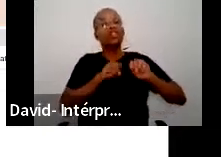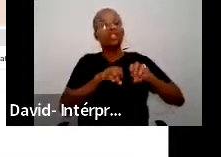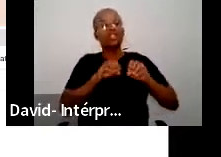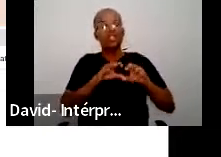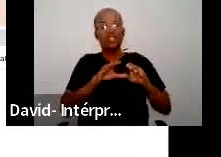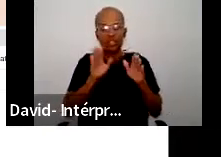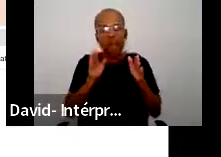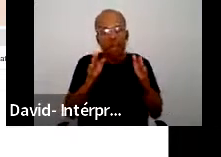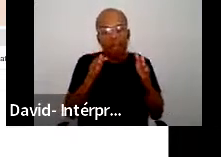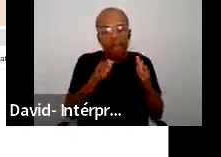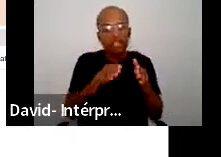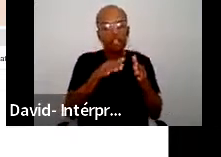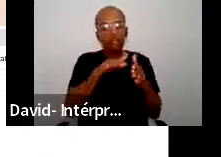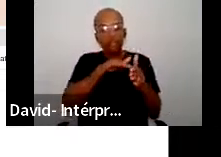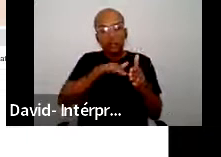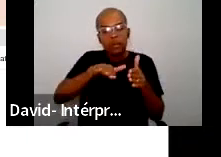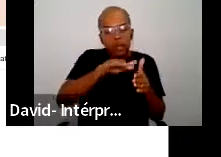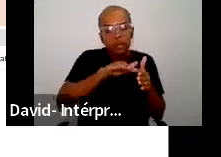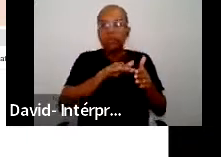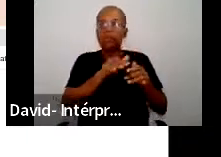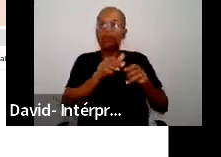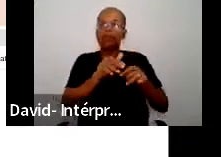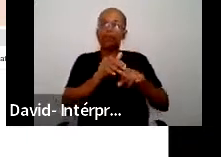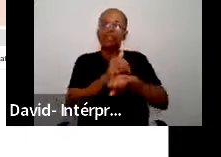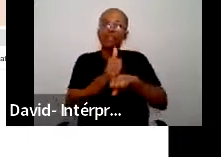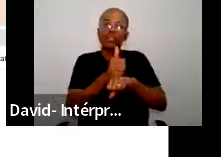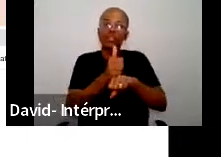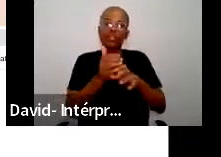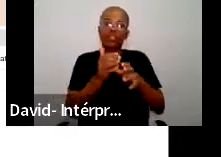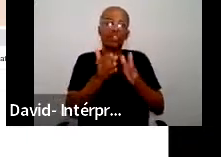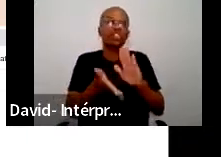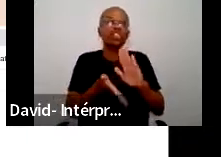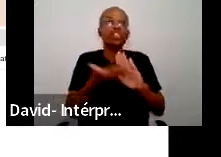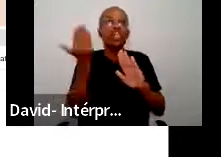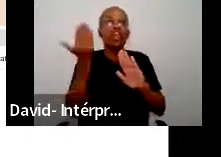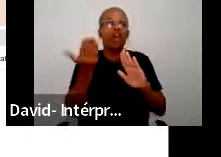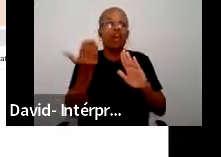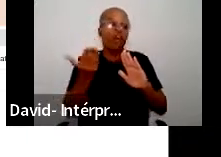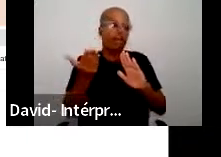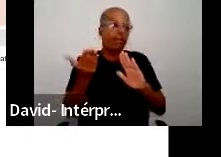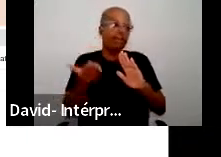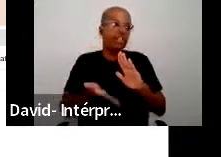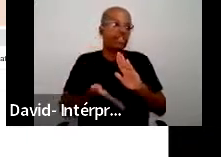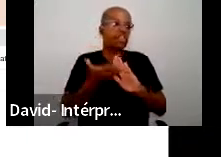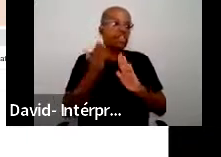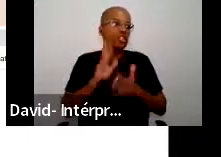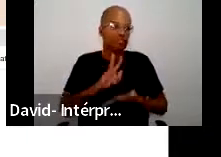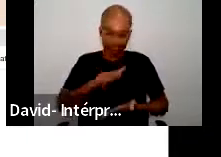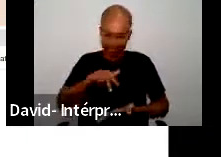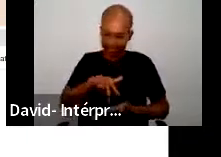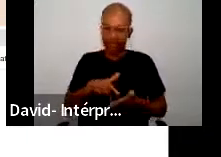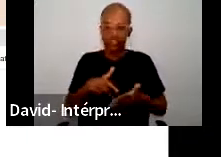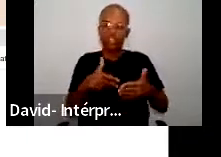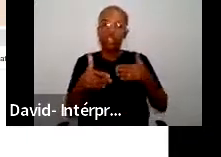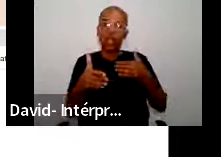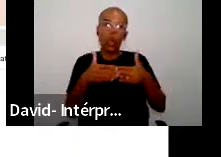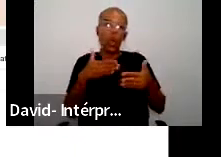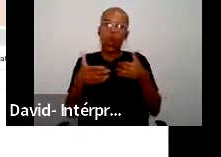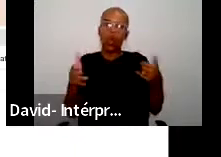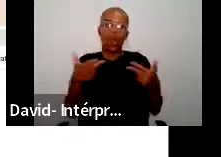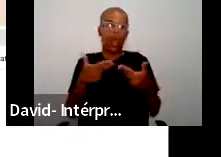da profissionalidade, esvaziando essa posição de qualquer